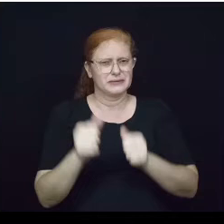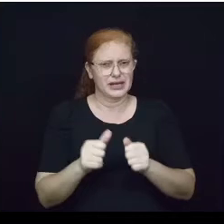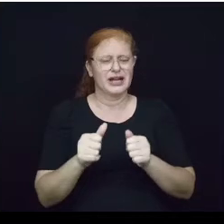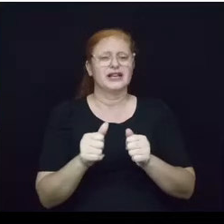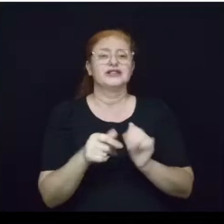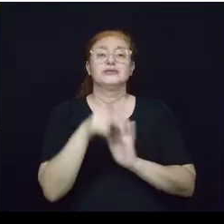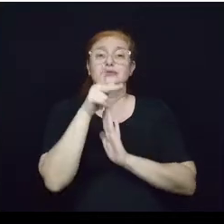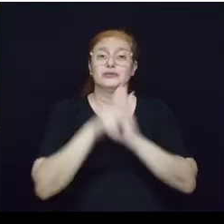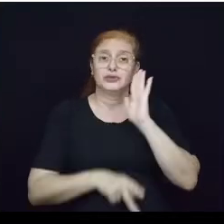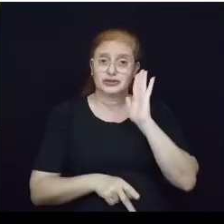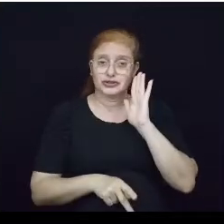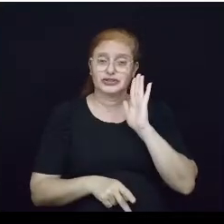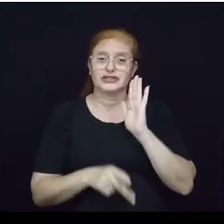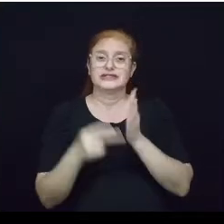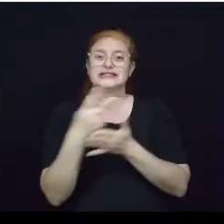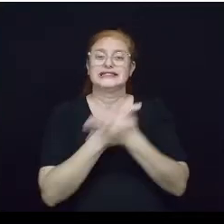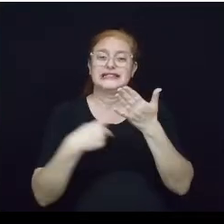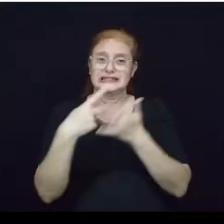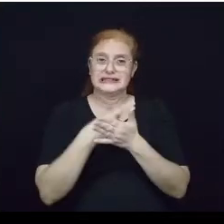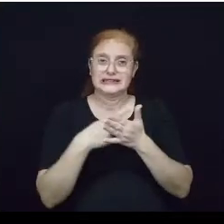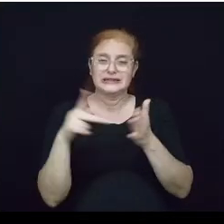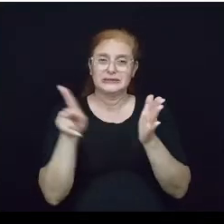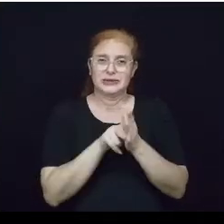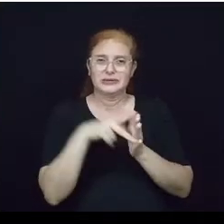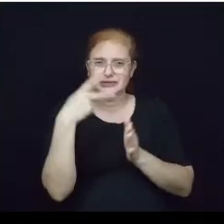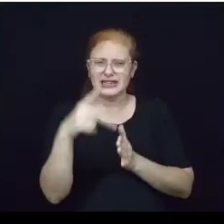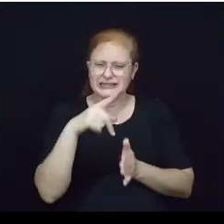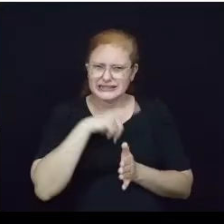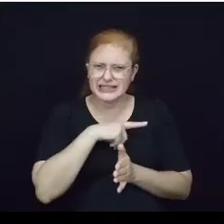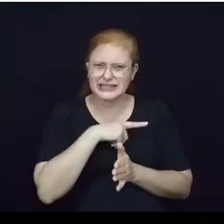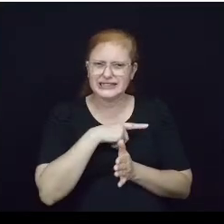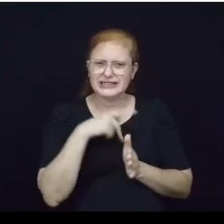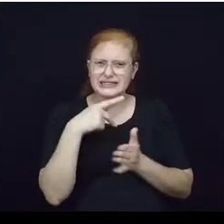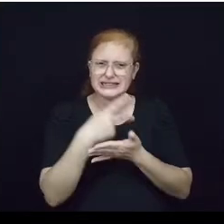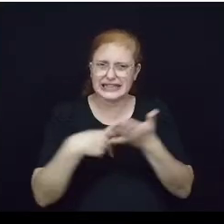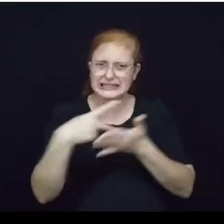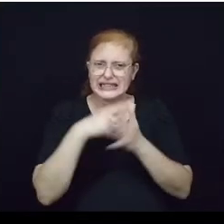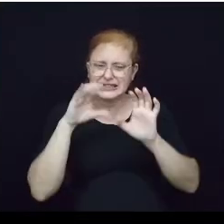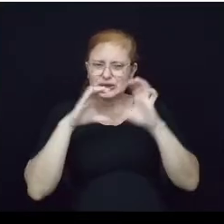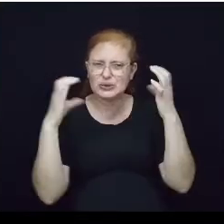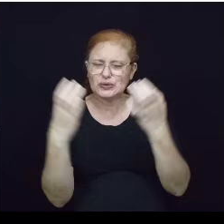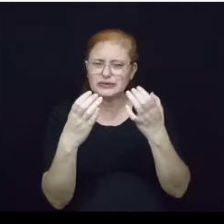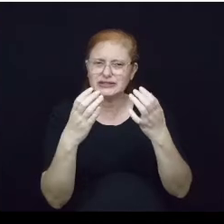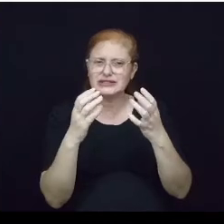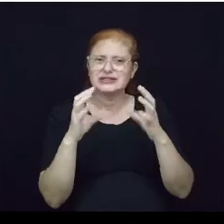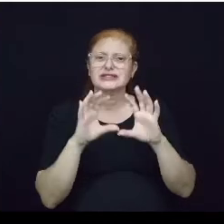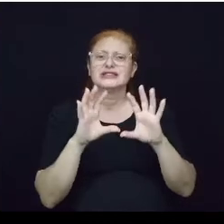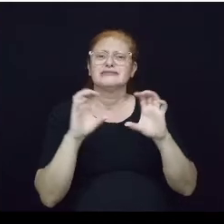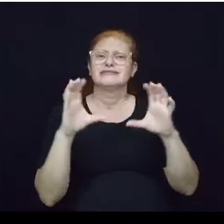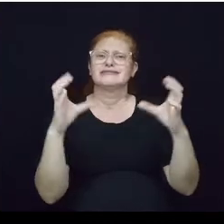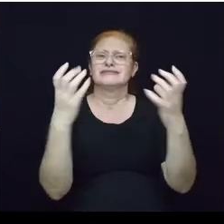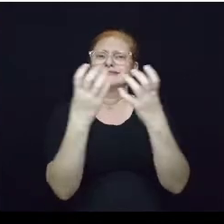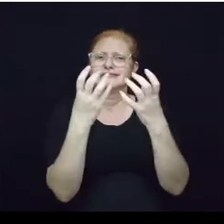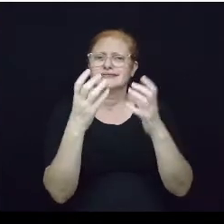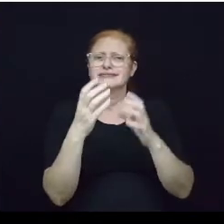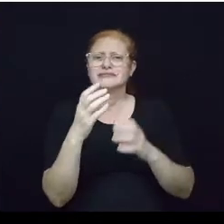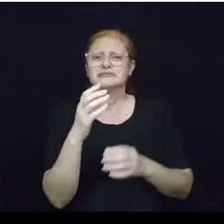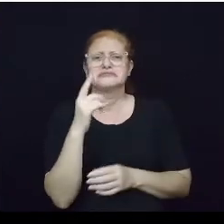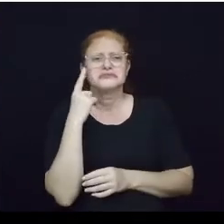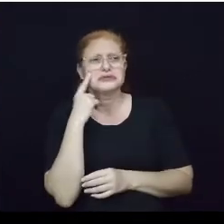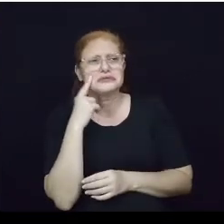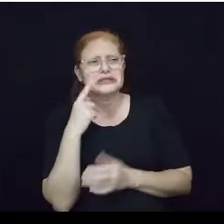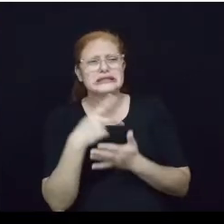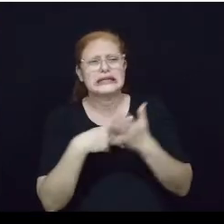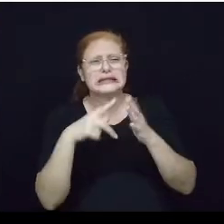com o projeto, o desenho dela. Tem aí, Neiva? O desenho da nuvem? O desenho da